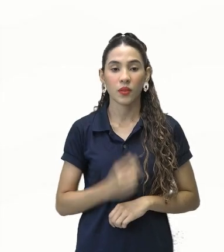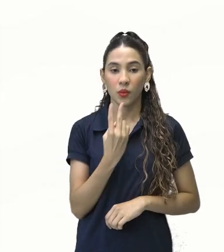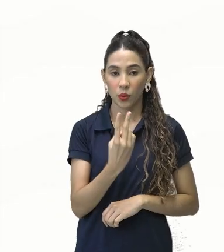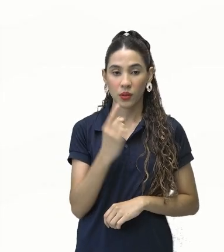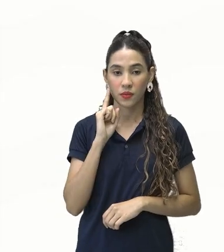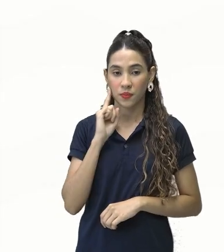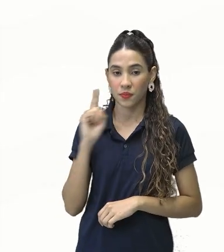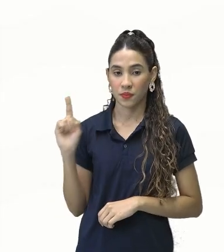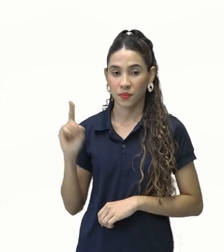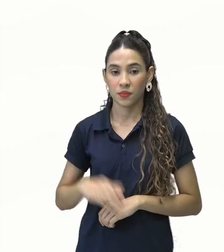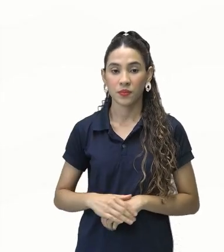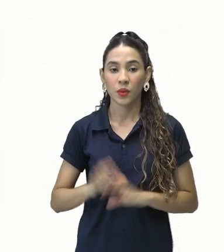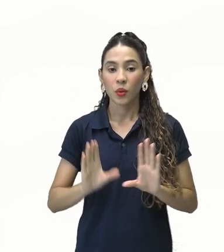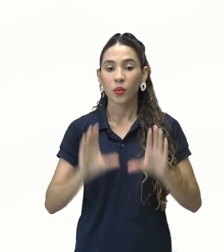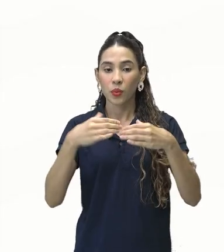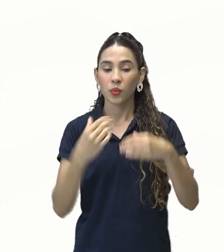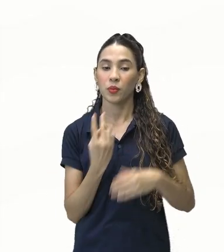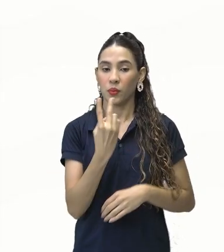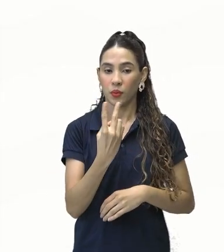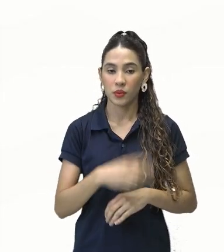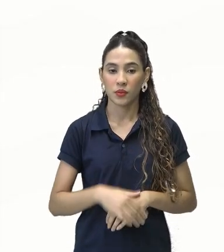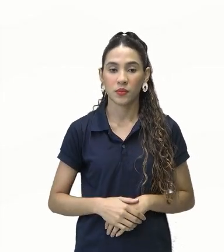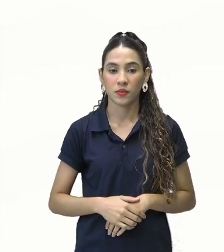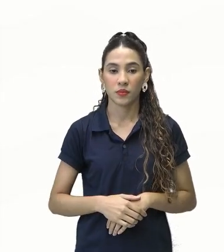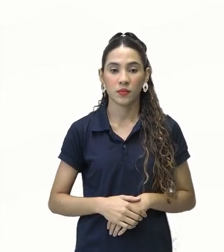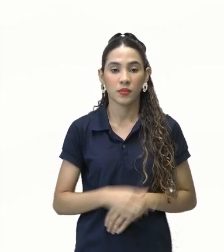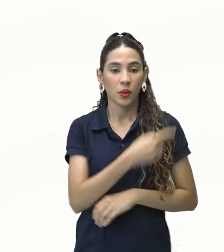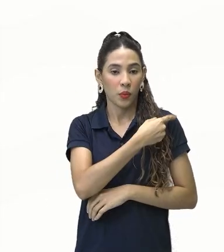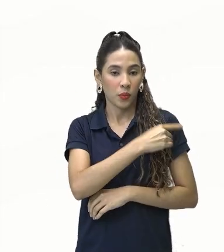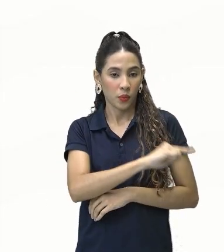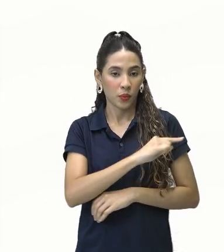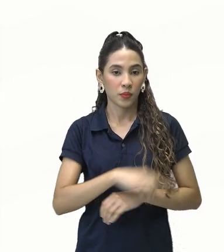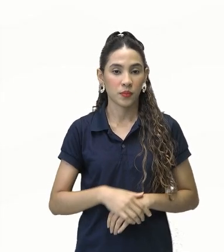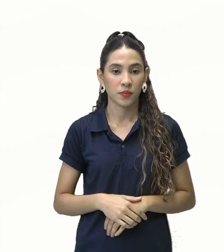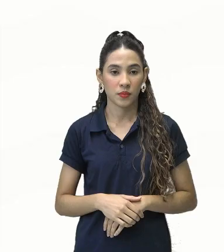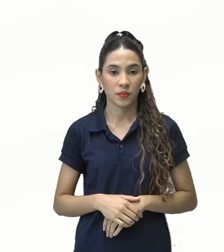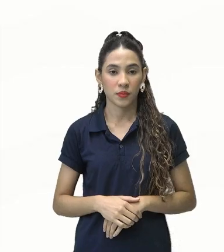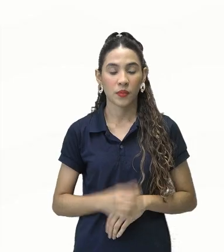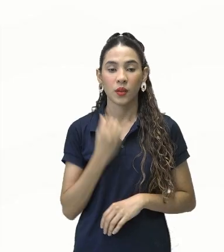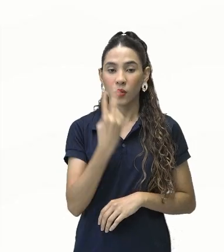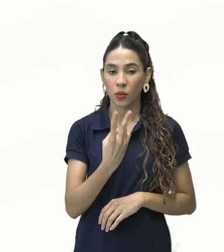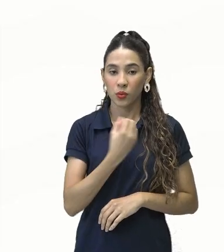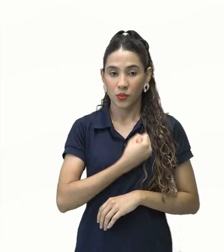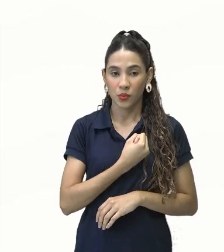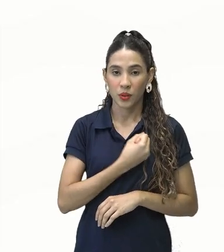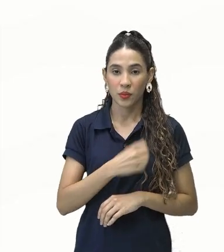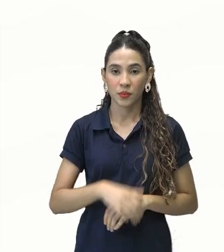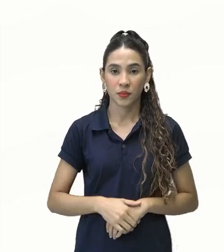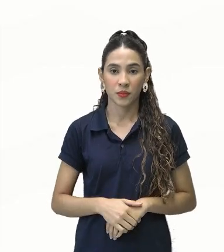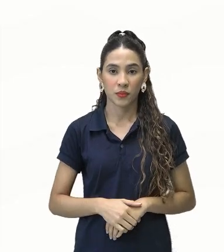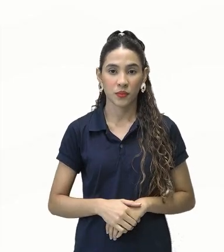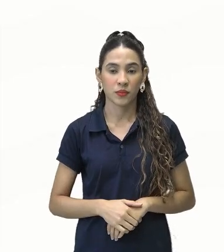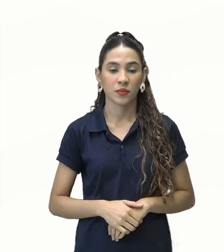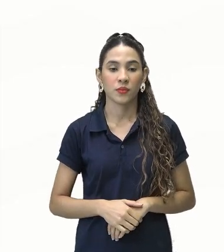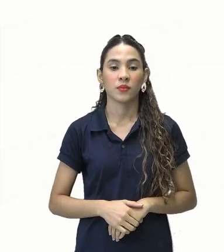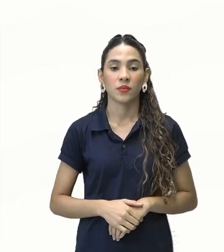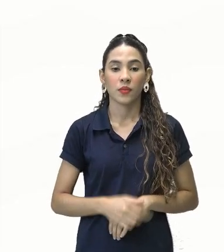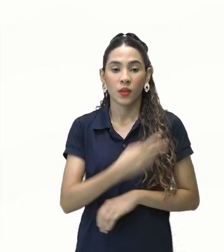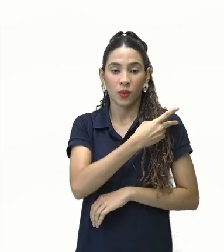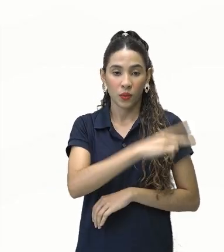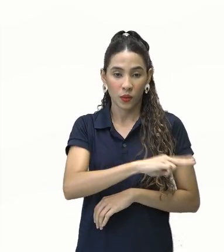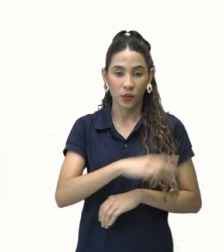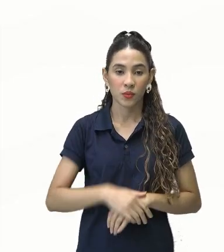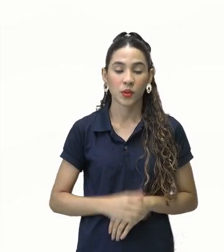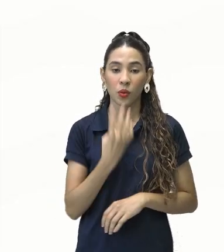2. Categoria 2, série 1, 2, alguma coisa. Série 2,